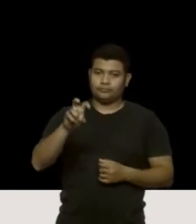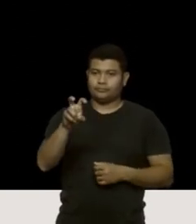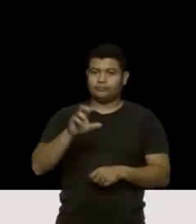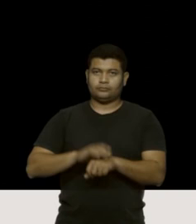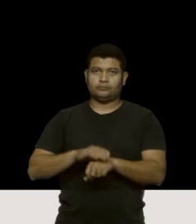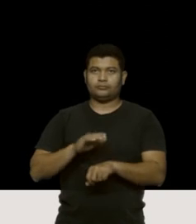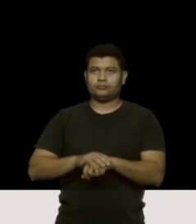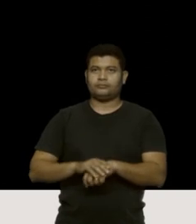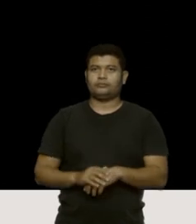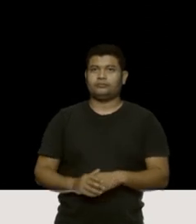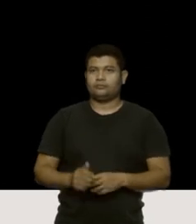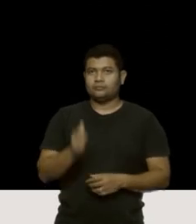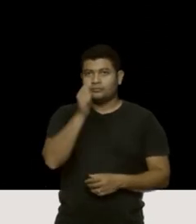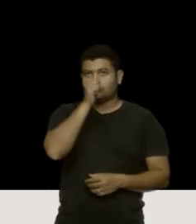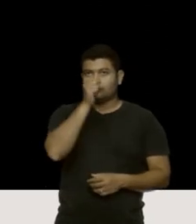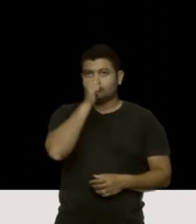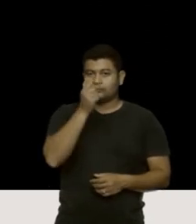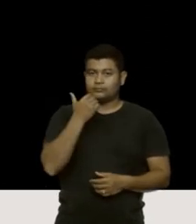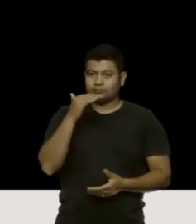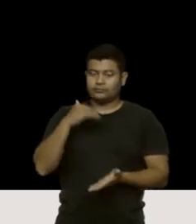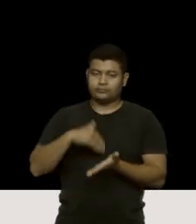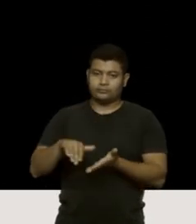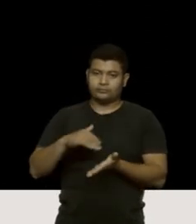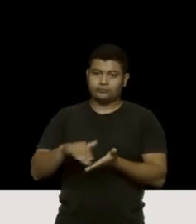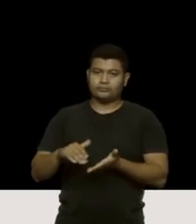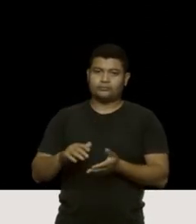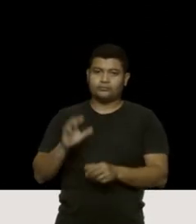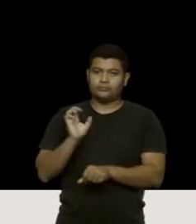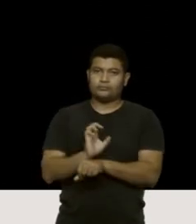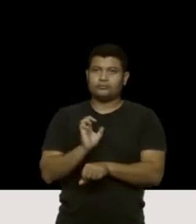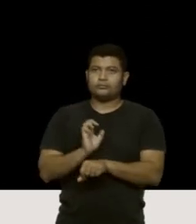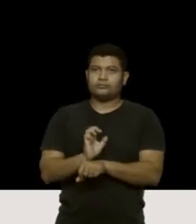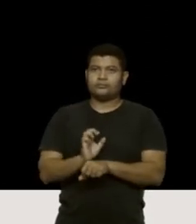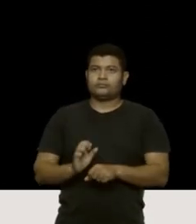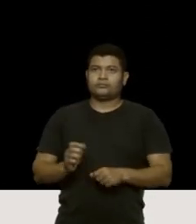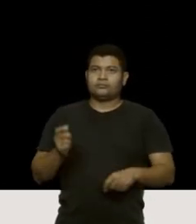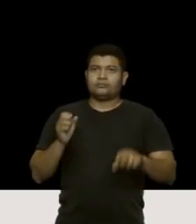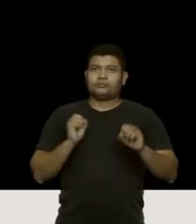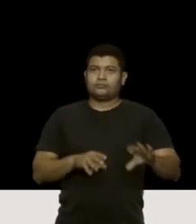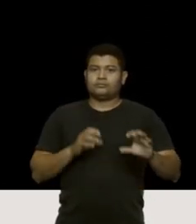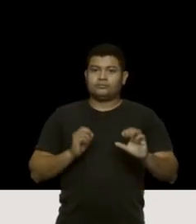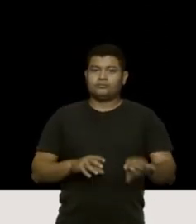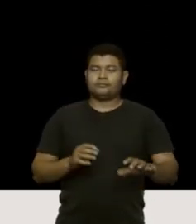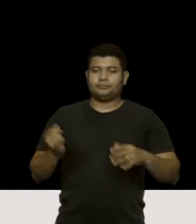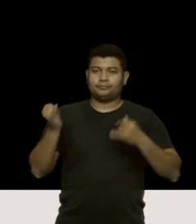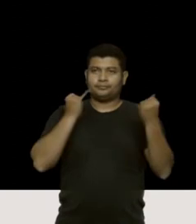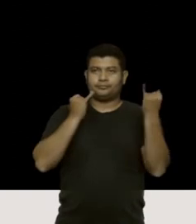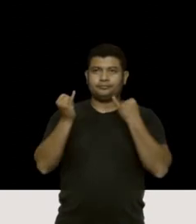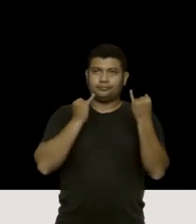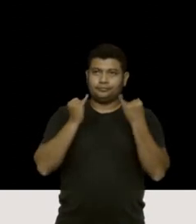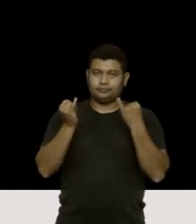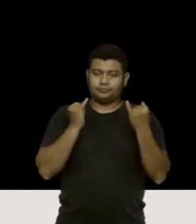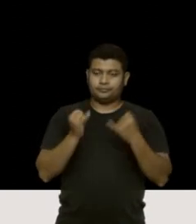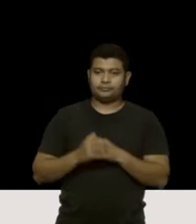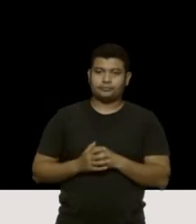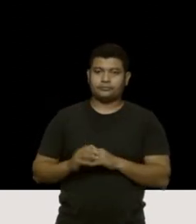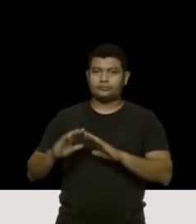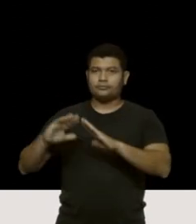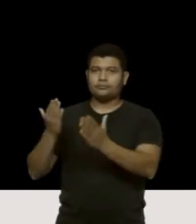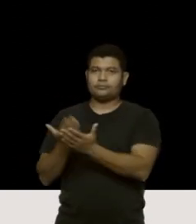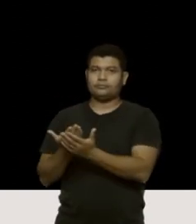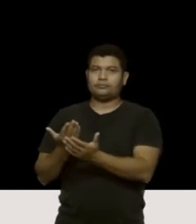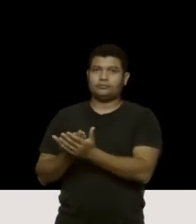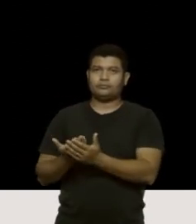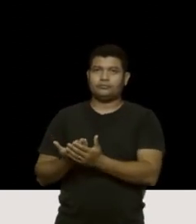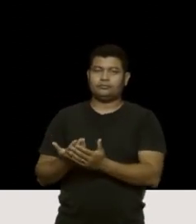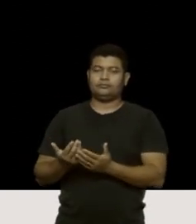autor deputado João Amin, solicitando ao secretário de Estado da Educação informações acerca das